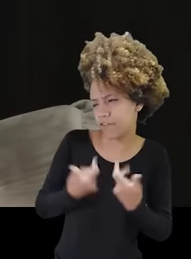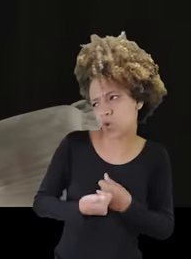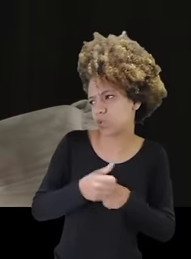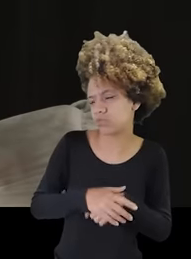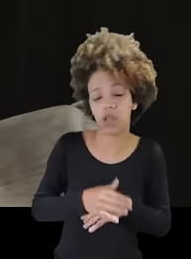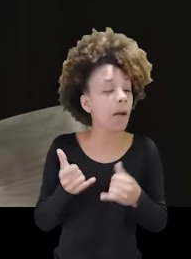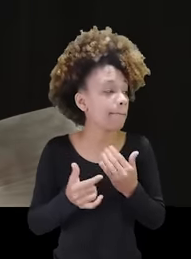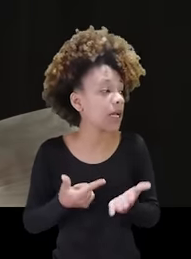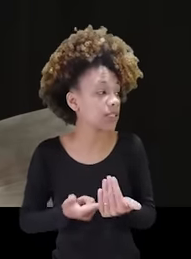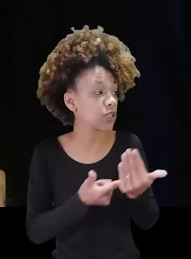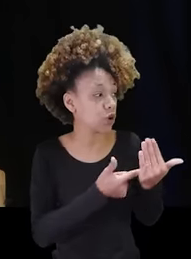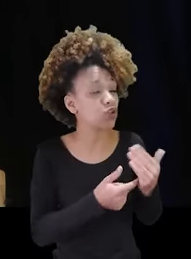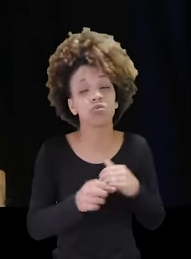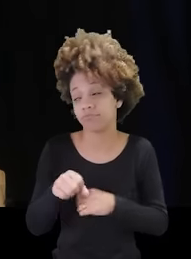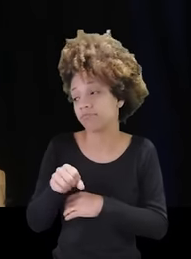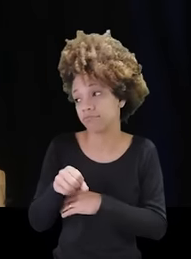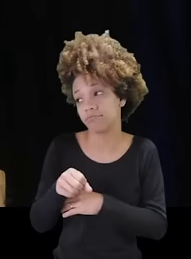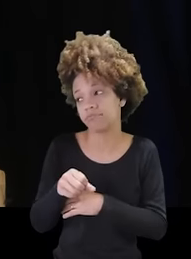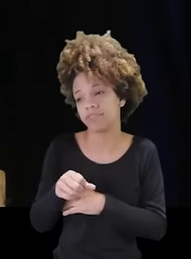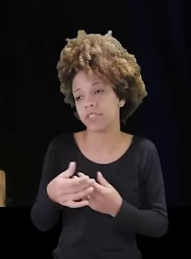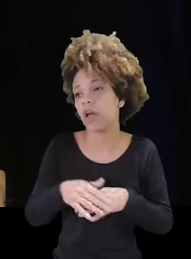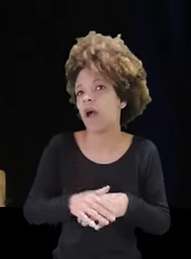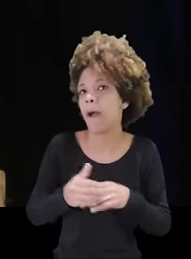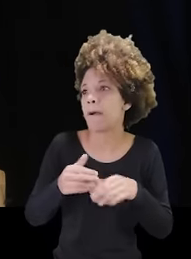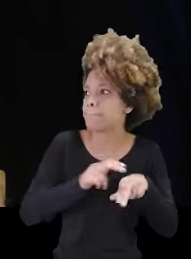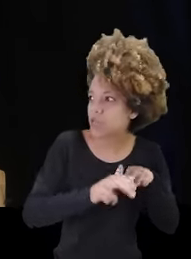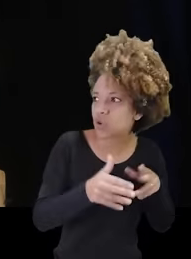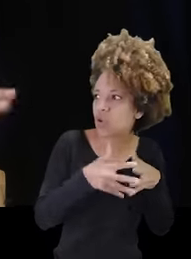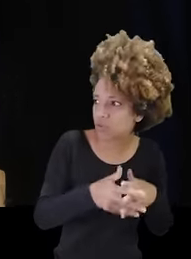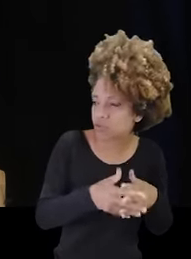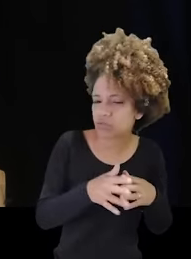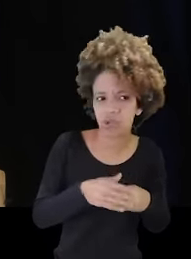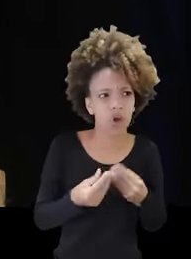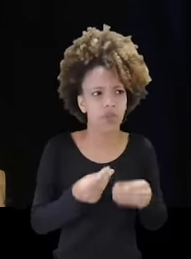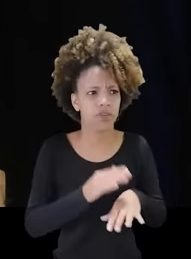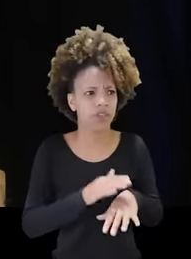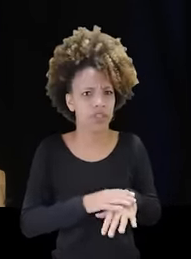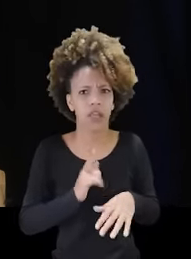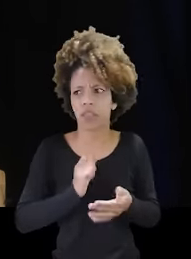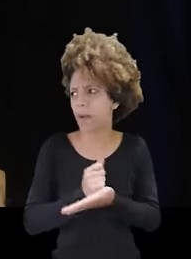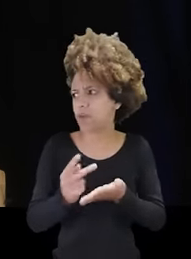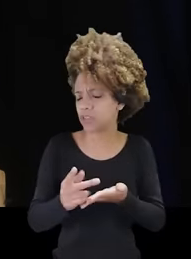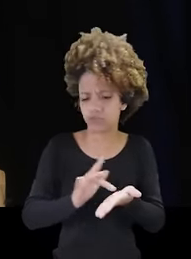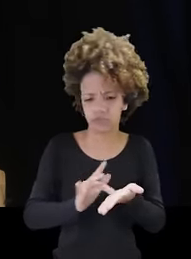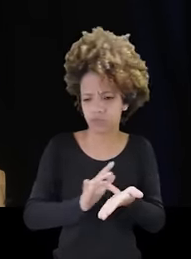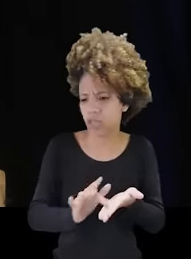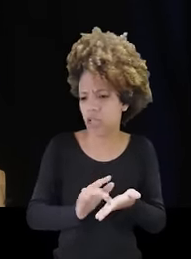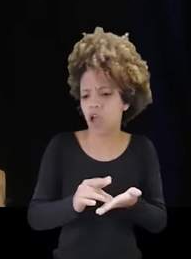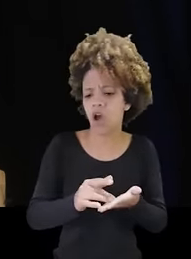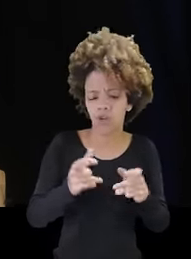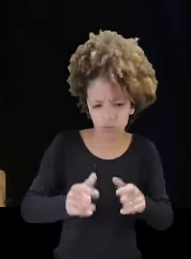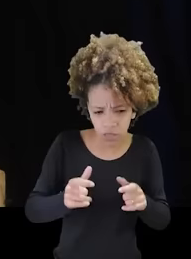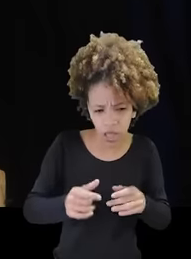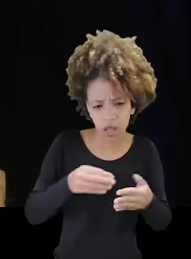parece ser muito tecnológico as linhas de metrô super confuso o pessoal falar como é que você faz ah tem aplicativo que você põe Onde você tá